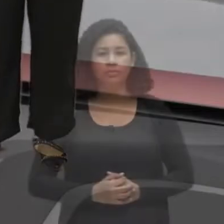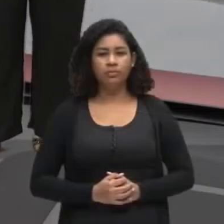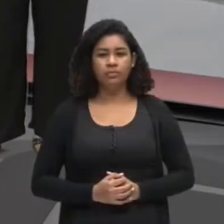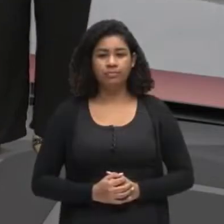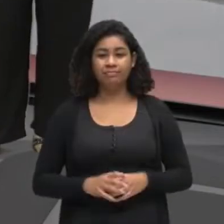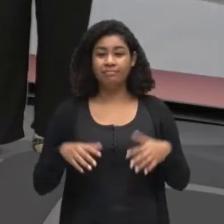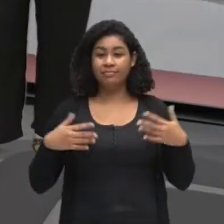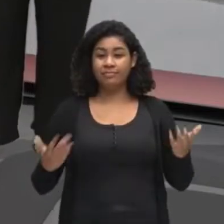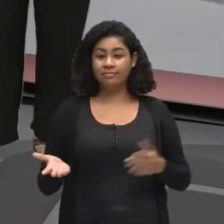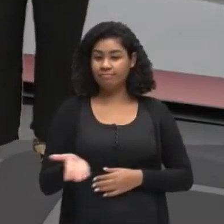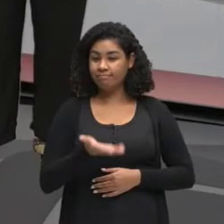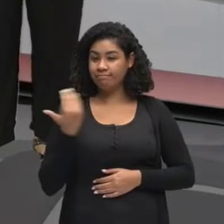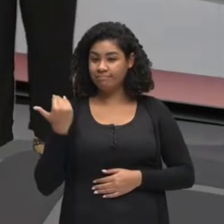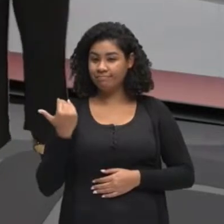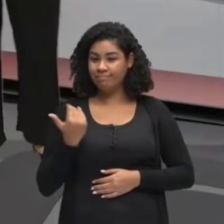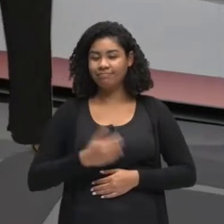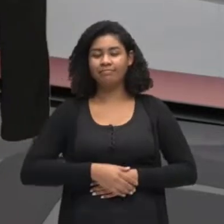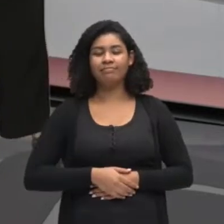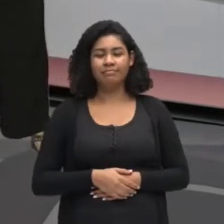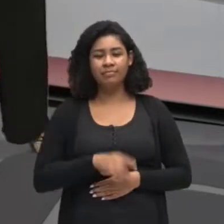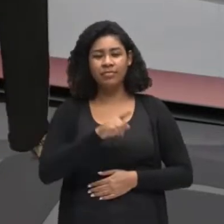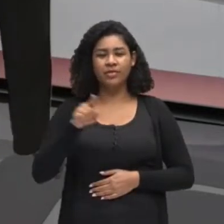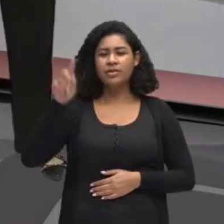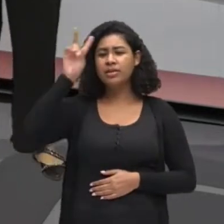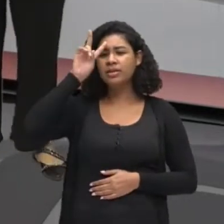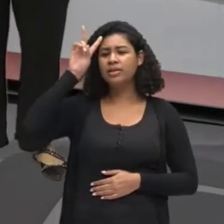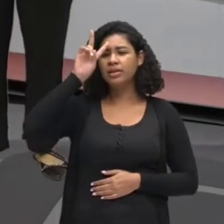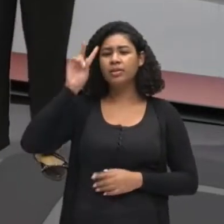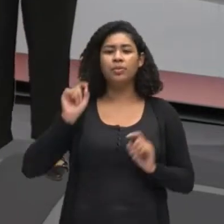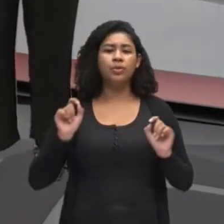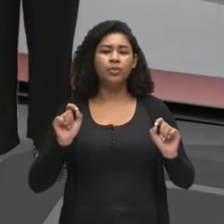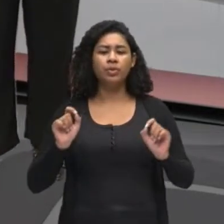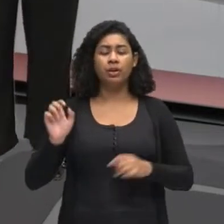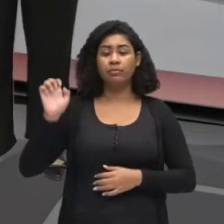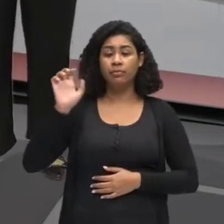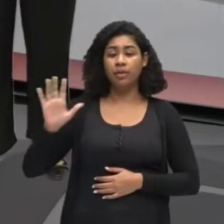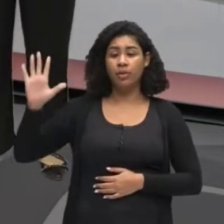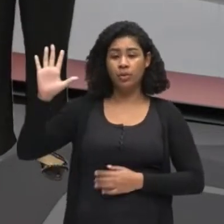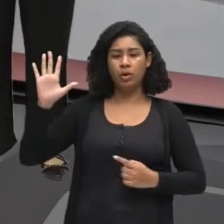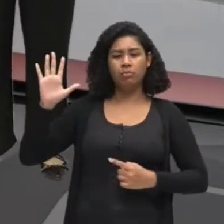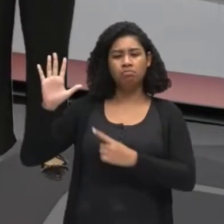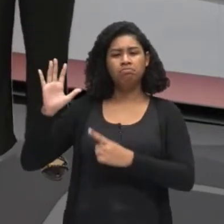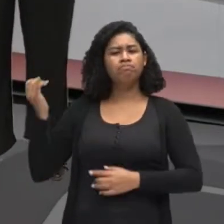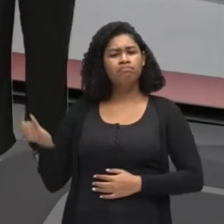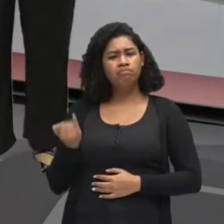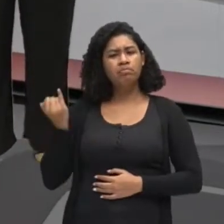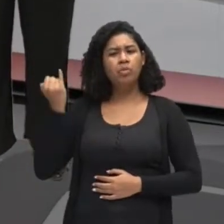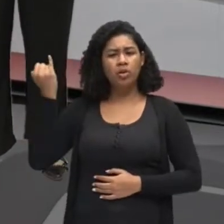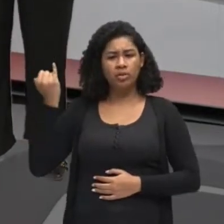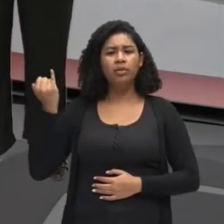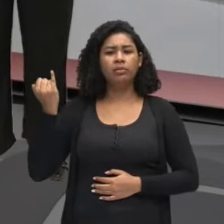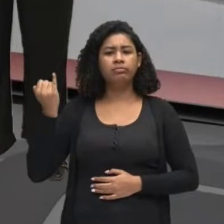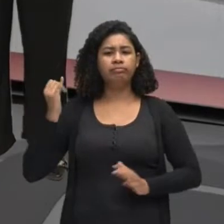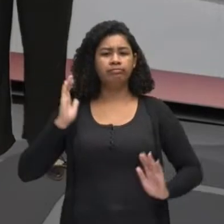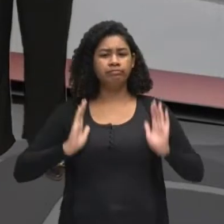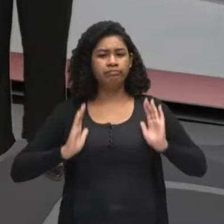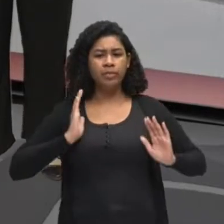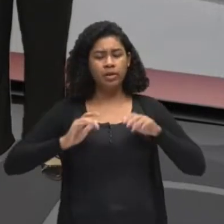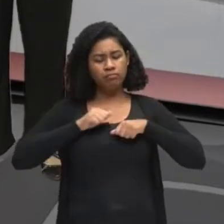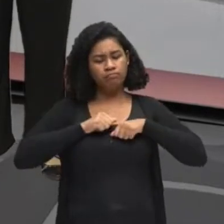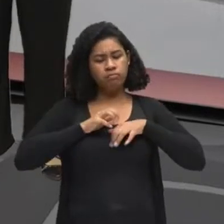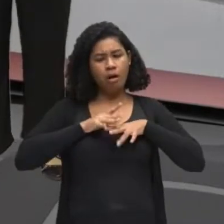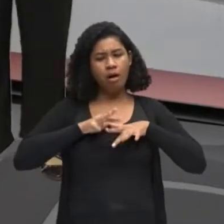Então vamos lá. Como vocês devem lembrar, gente, a Europa ela vai ser fundamental nessa questão da expansão marítima, tá